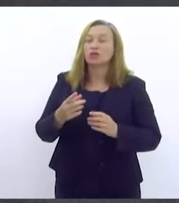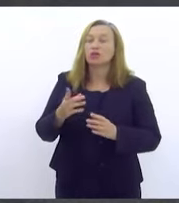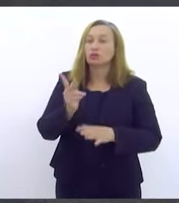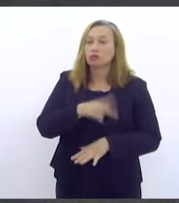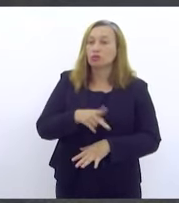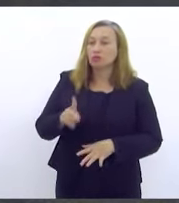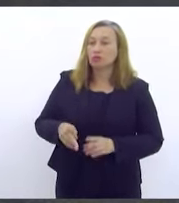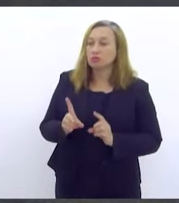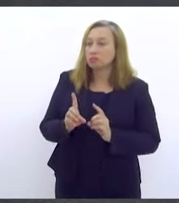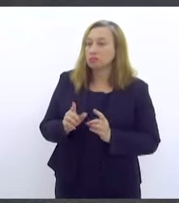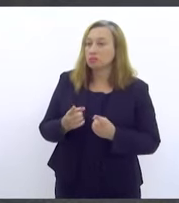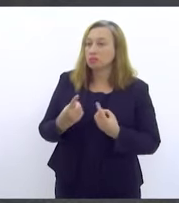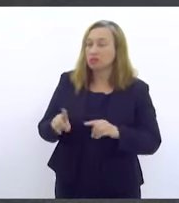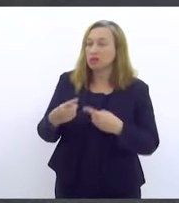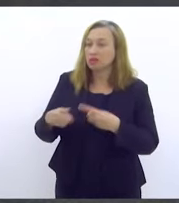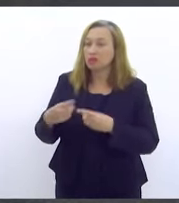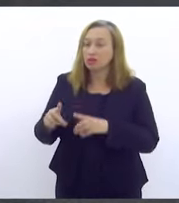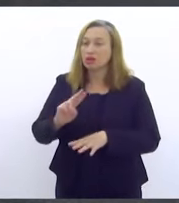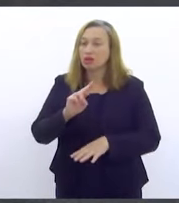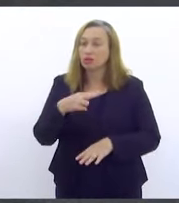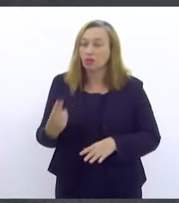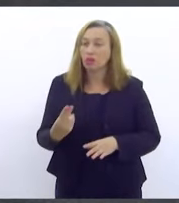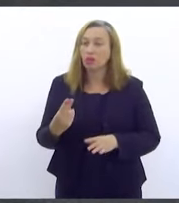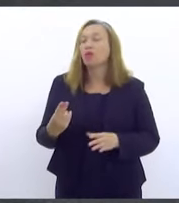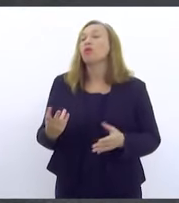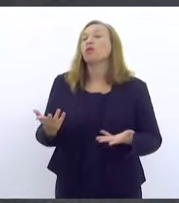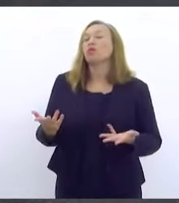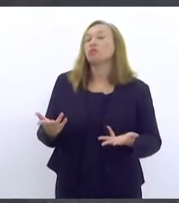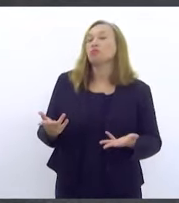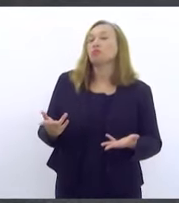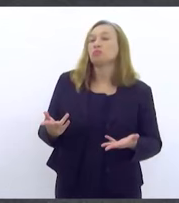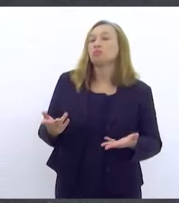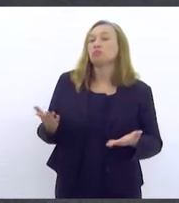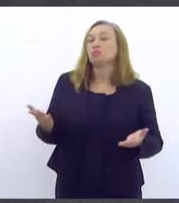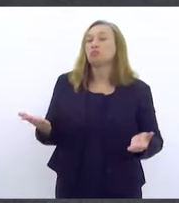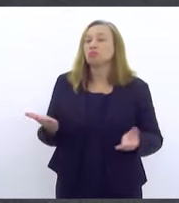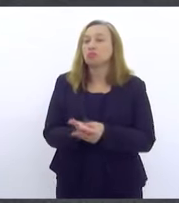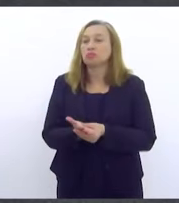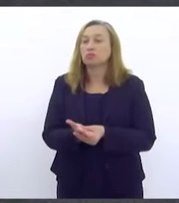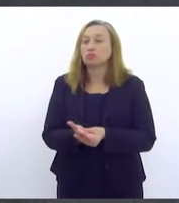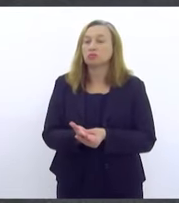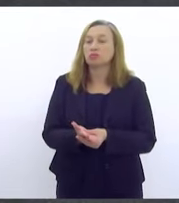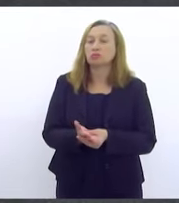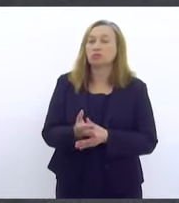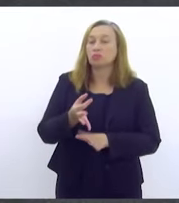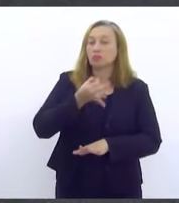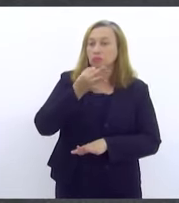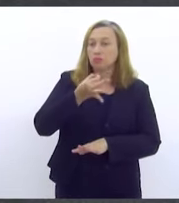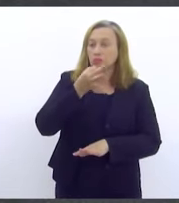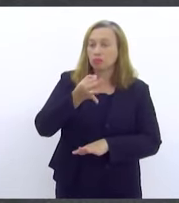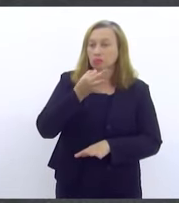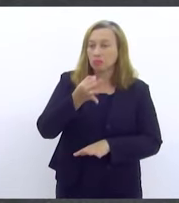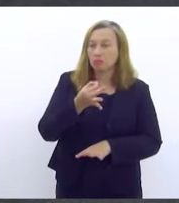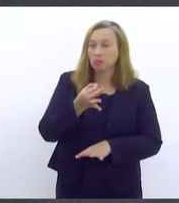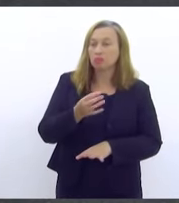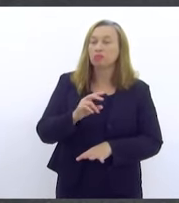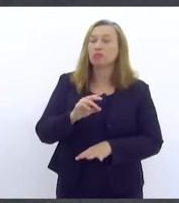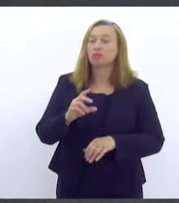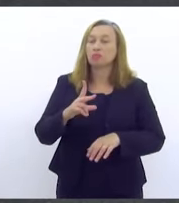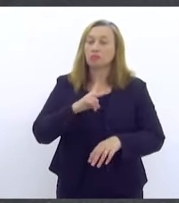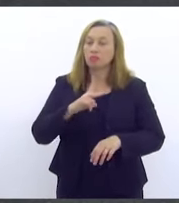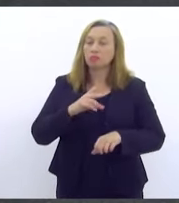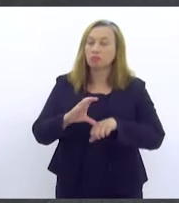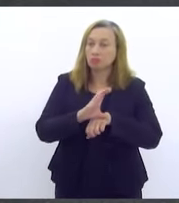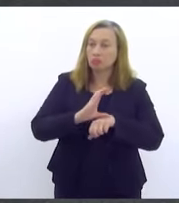perseguidos ou processados pela bibliografia que usam, pelas opiniões que usam. A própria Constituição, deputado